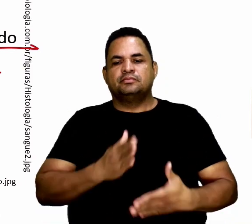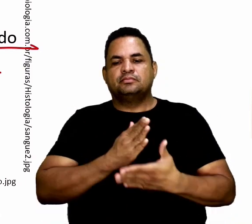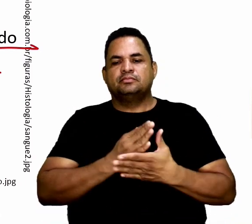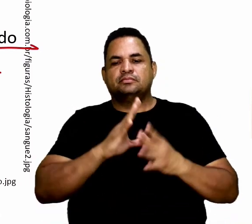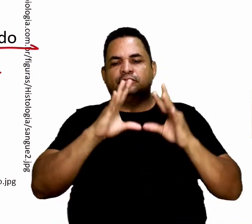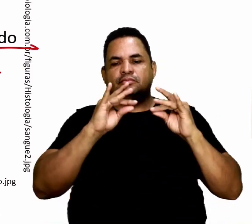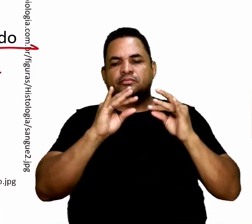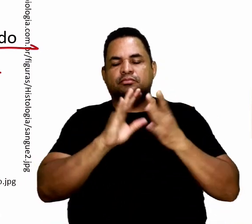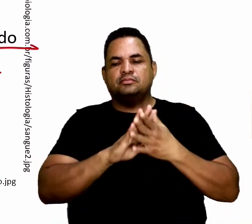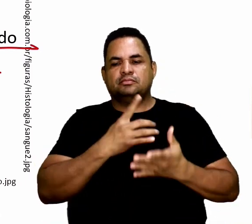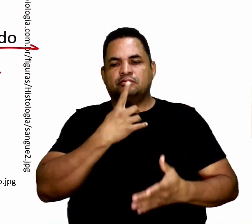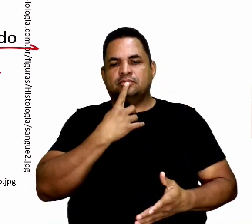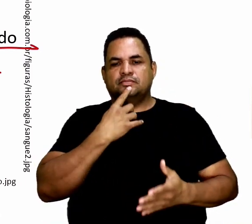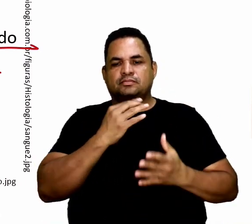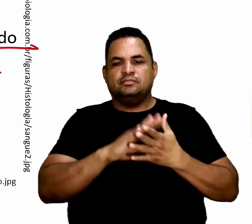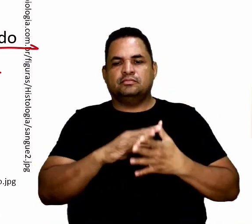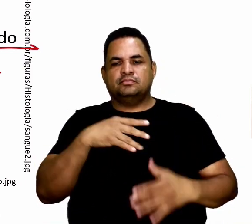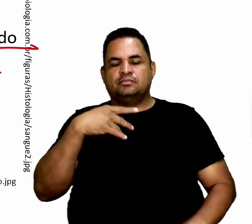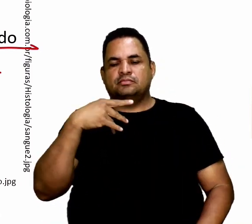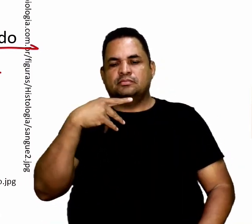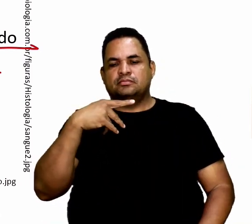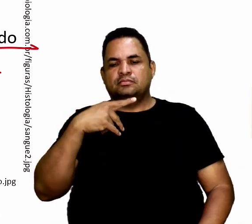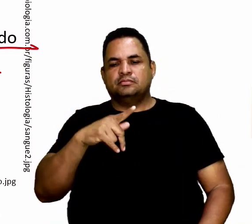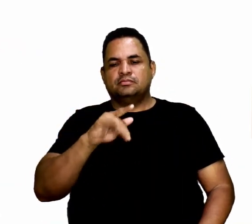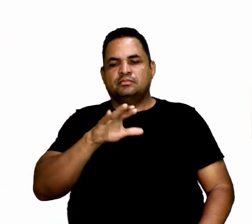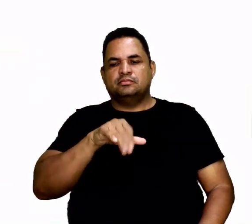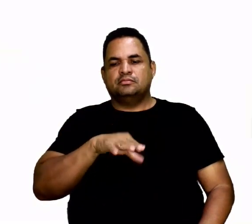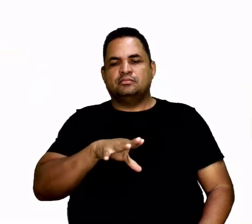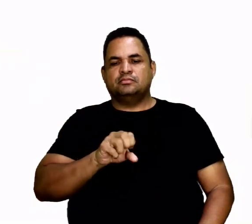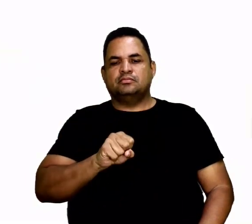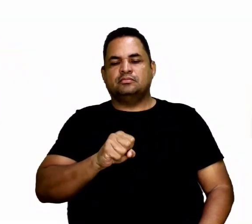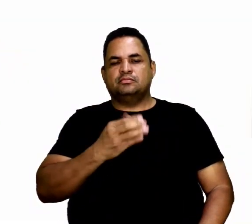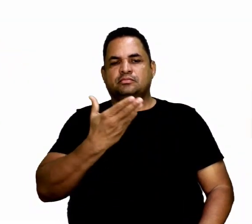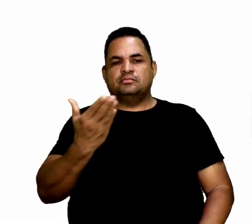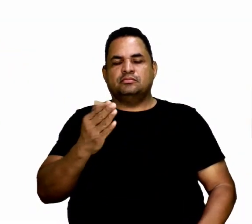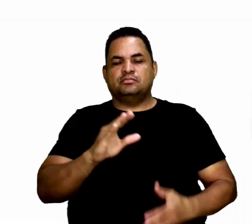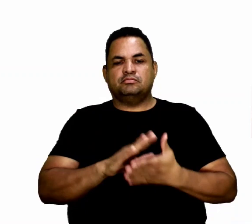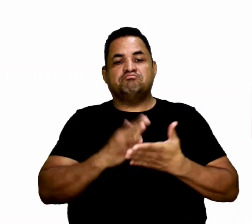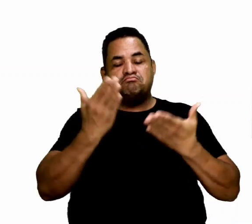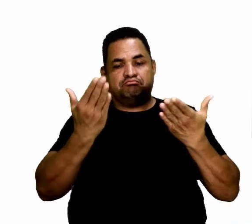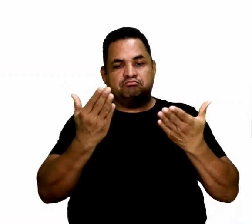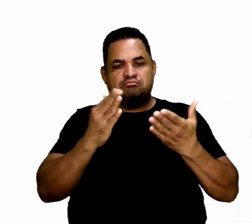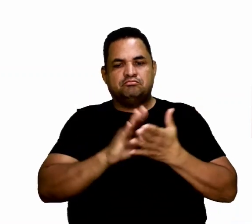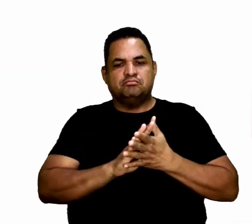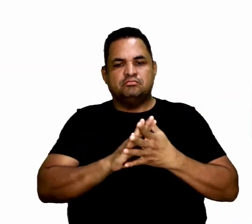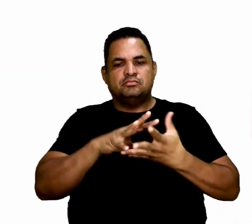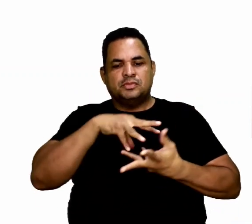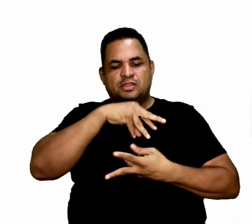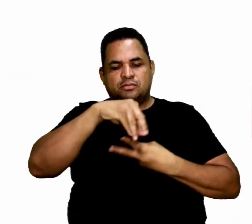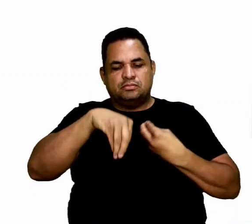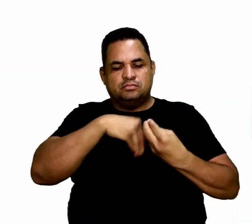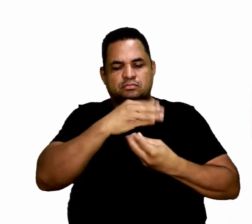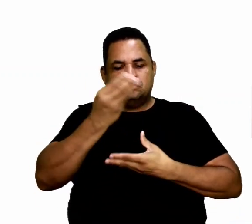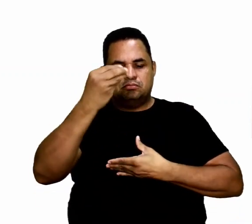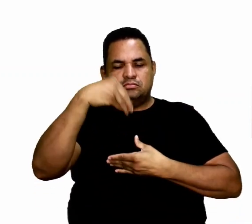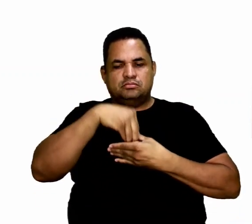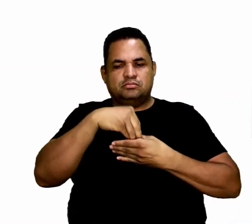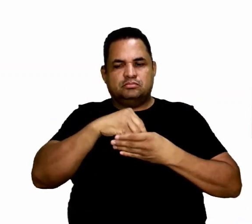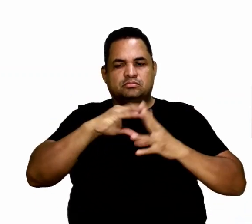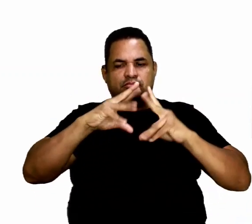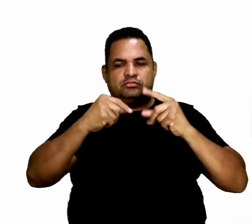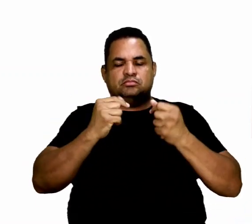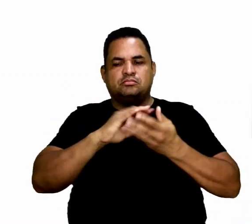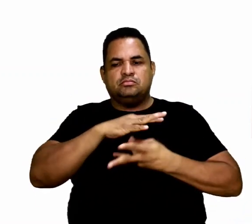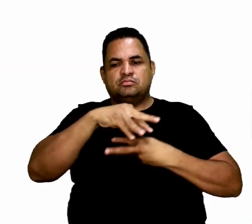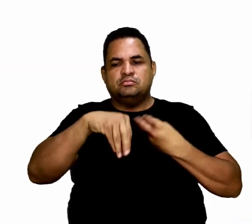do sangue. Então, o plasma ele funciona como se fosse um solvente aí dentro das nossas... Tudo vai estar